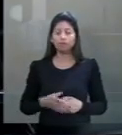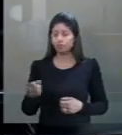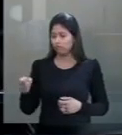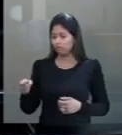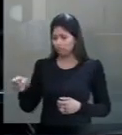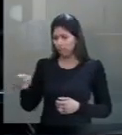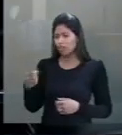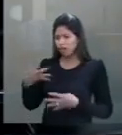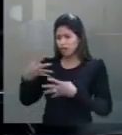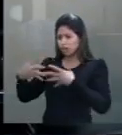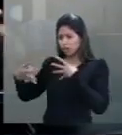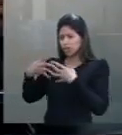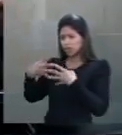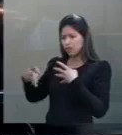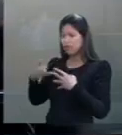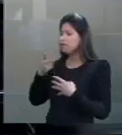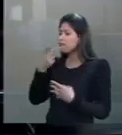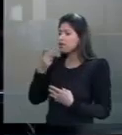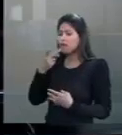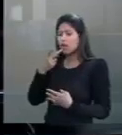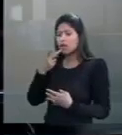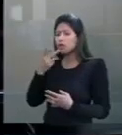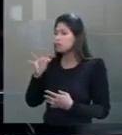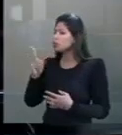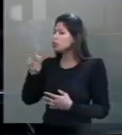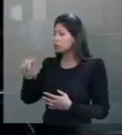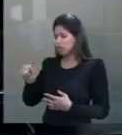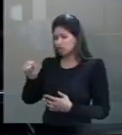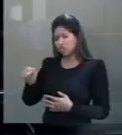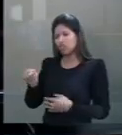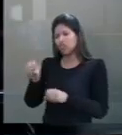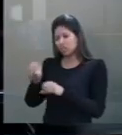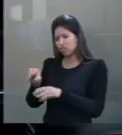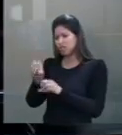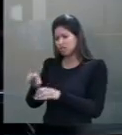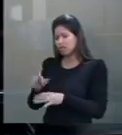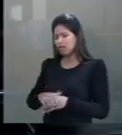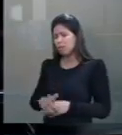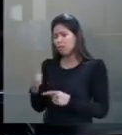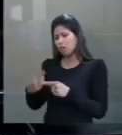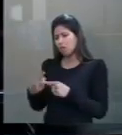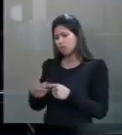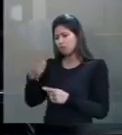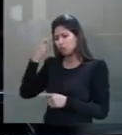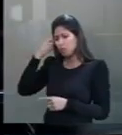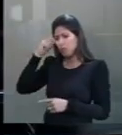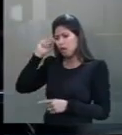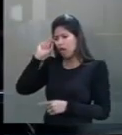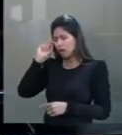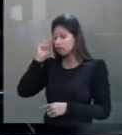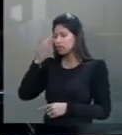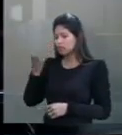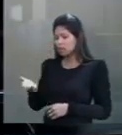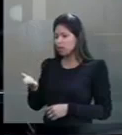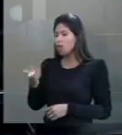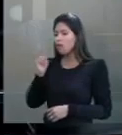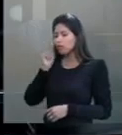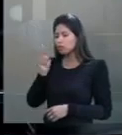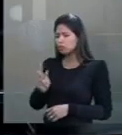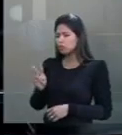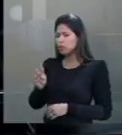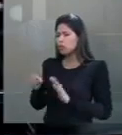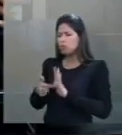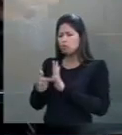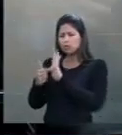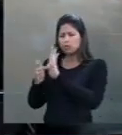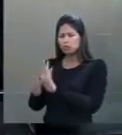transparente e disse aquilo que te ensinaram, que o racismo estrutural te ensinou. E você, Madalena, mostrou ao Brasil,